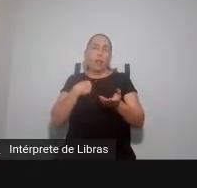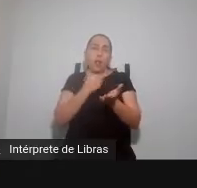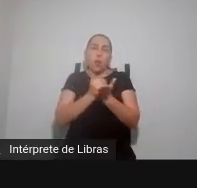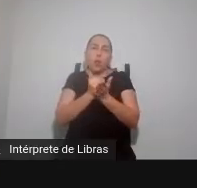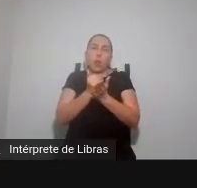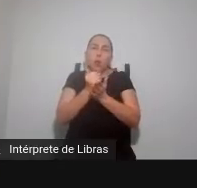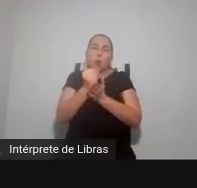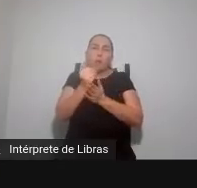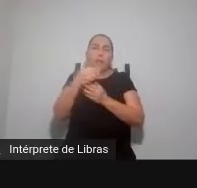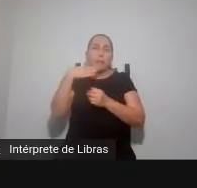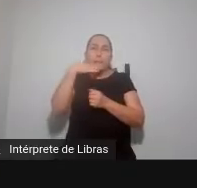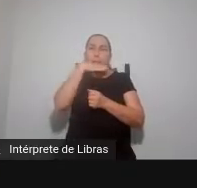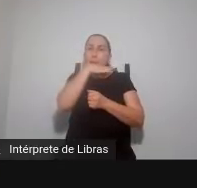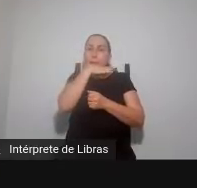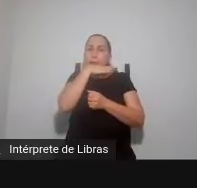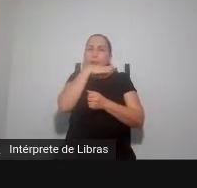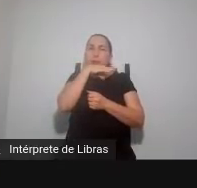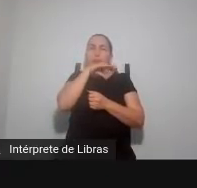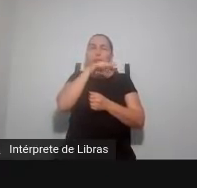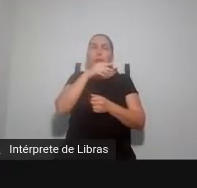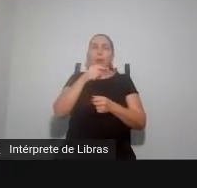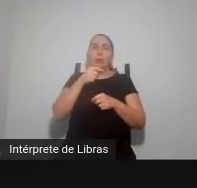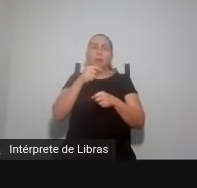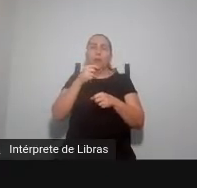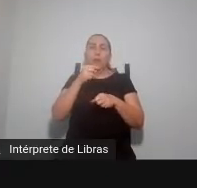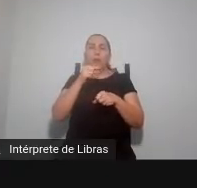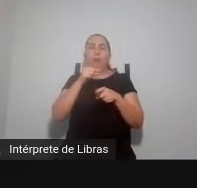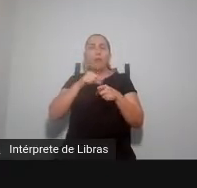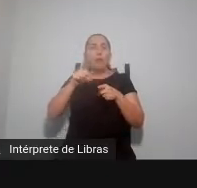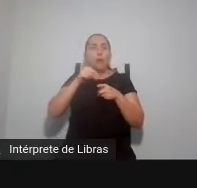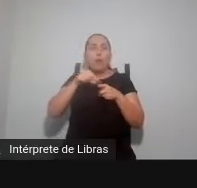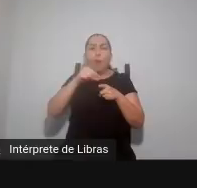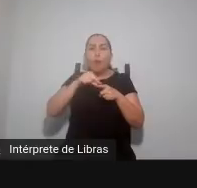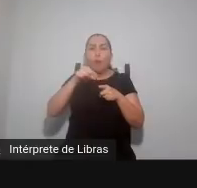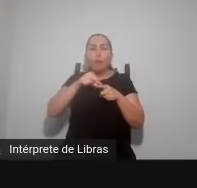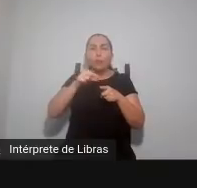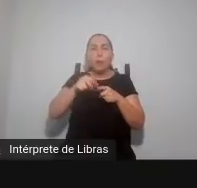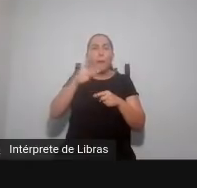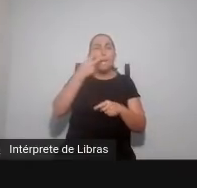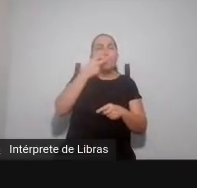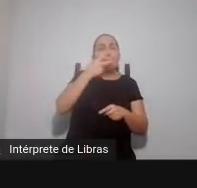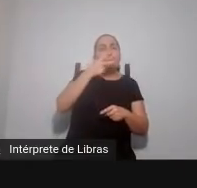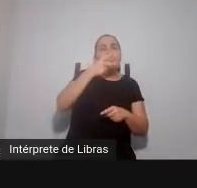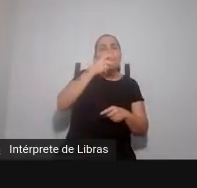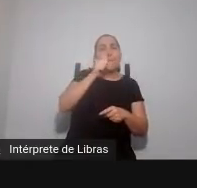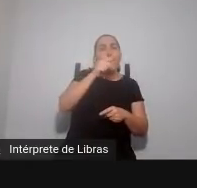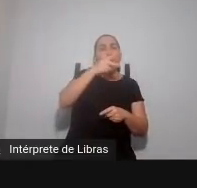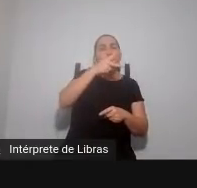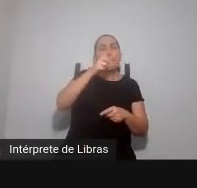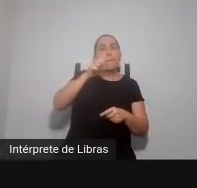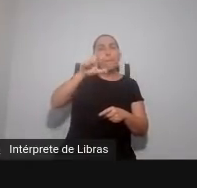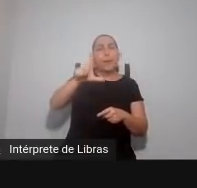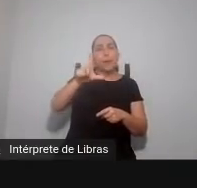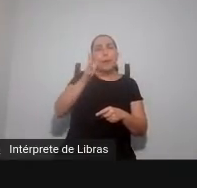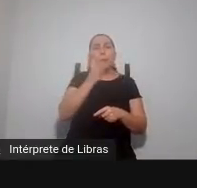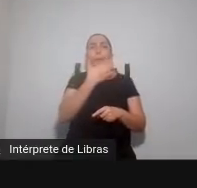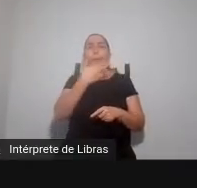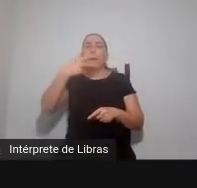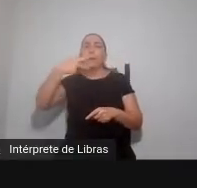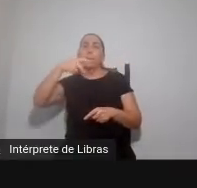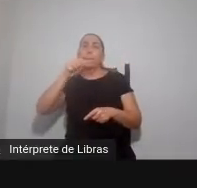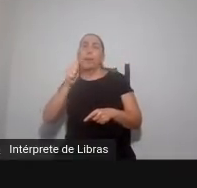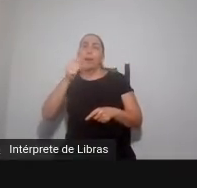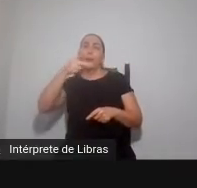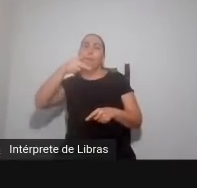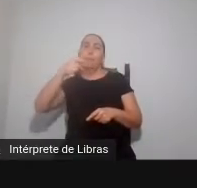uma análise mais semântica, né? Então, papel, papai, aí vem a criança e fala, mamãe. Então, conversar com as crianças